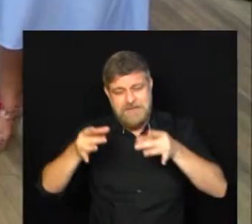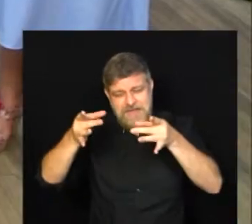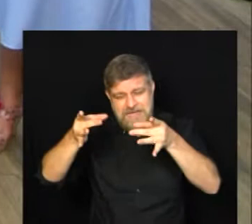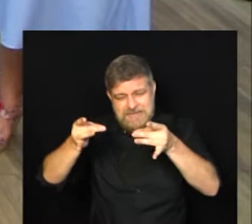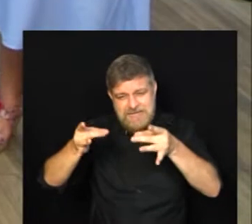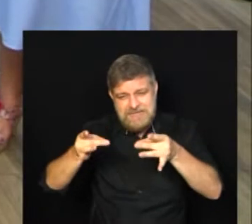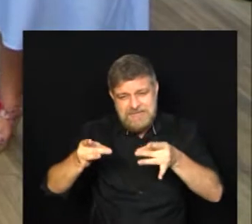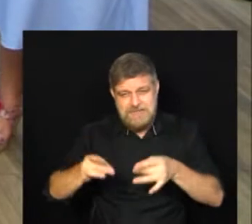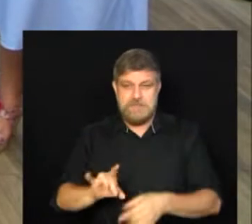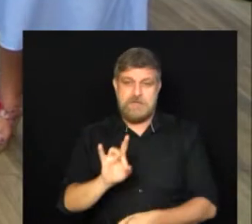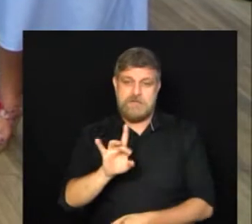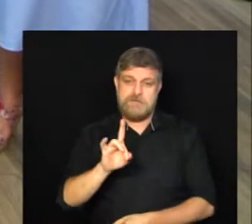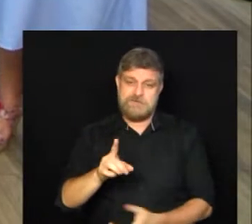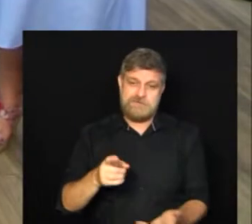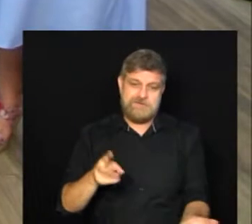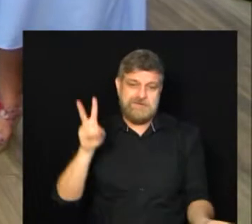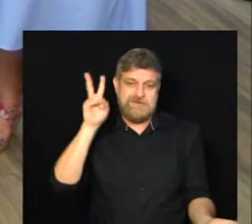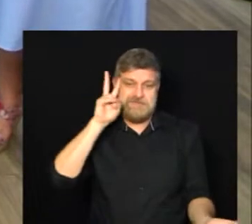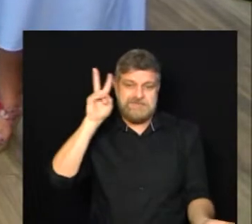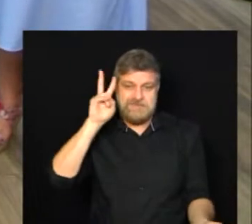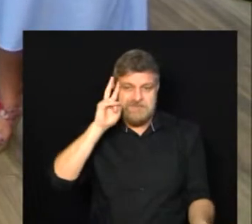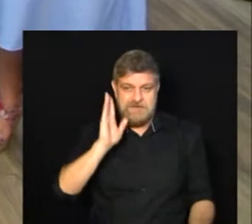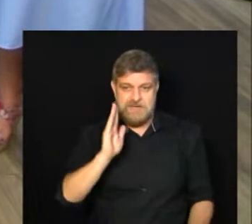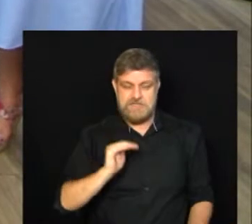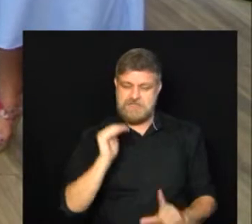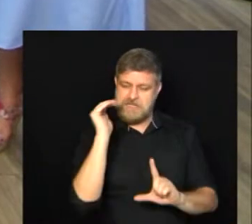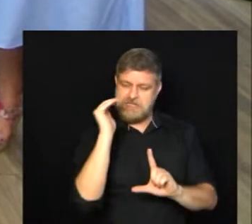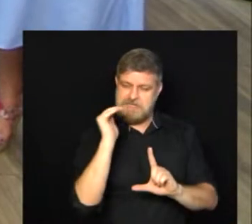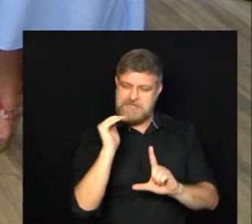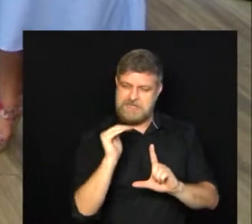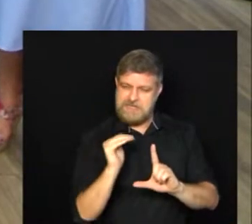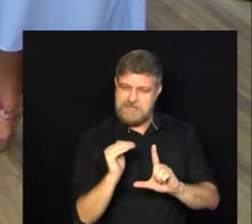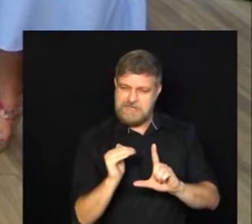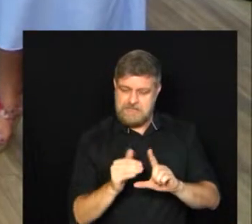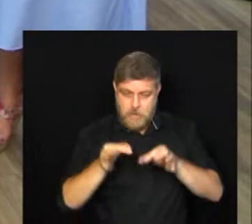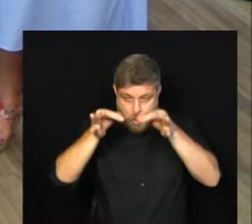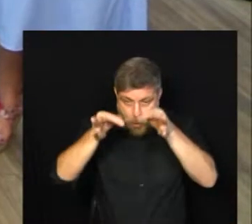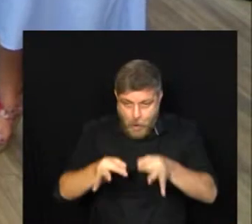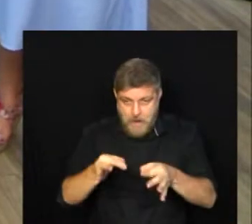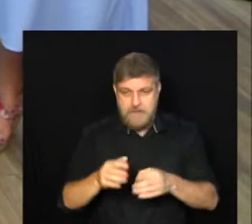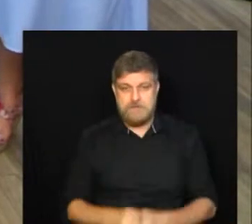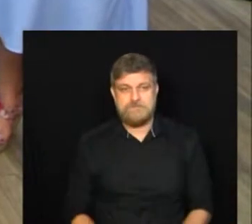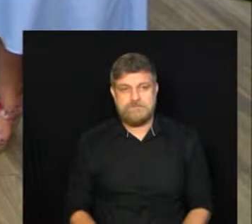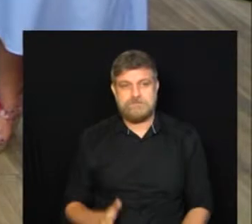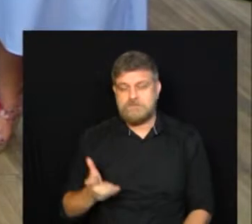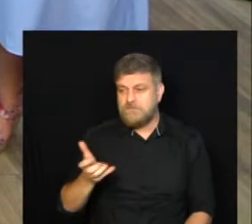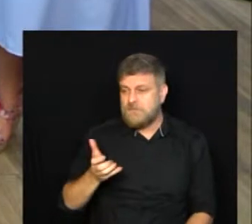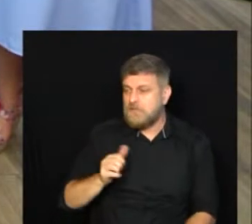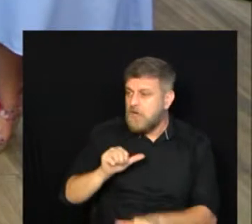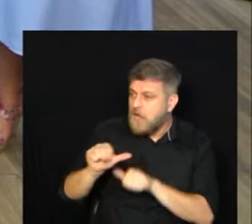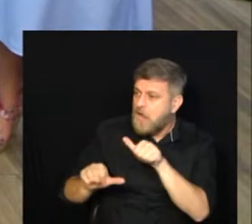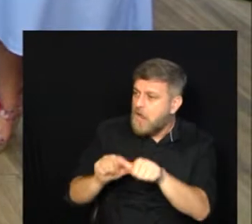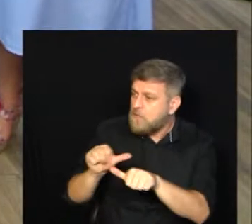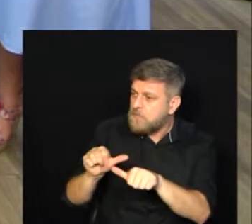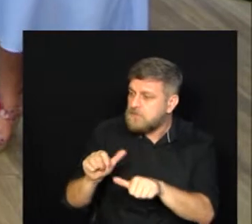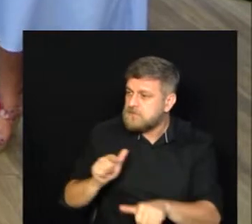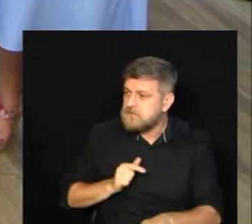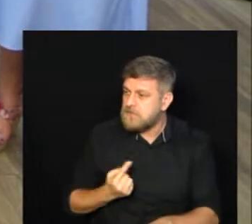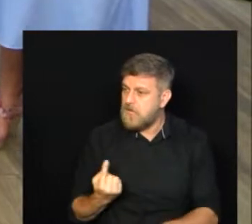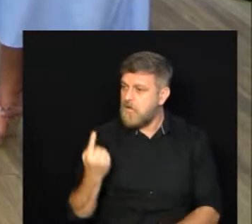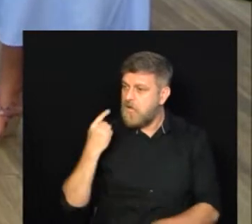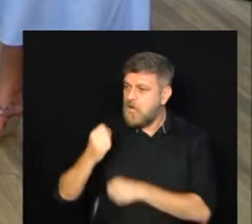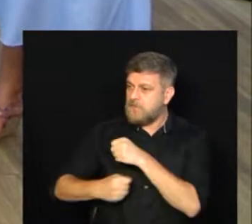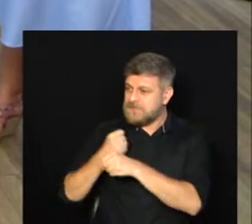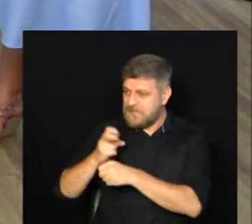detalhadamente só na segunda-feira, porque daí a gente vai ter todo esse cronograma certinho, Gabriel. Só confirmando a mudança, até ano passado